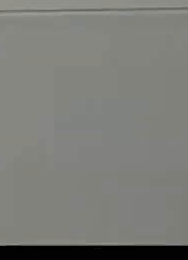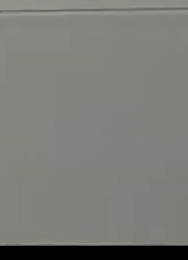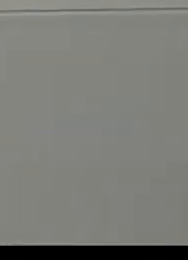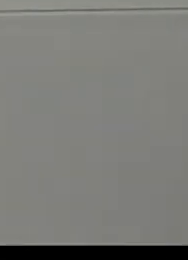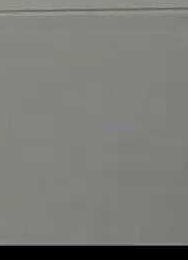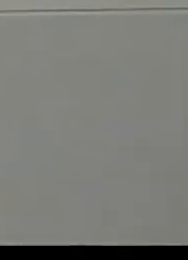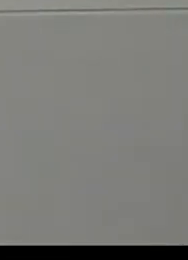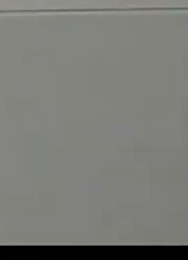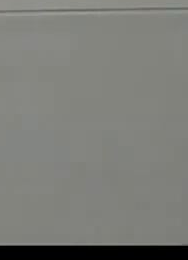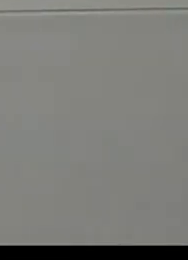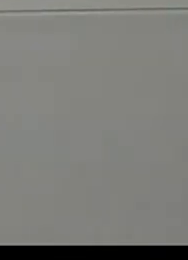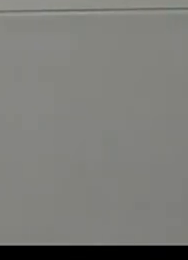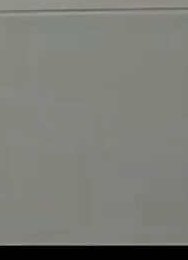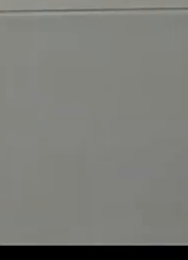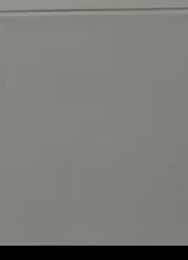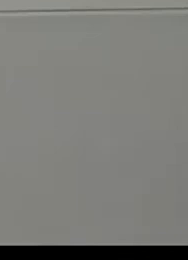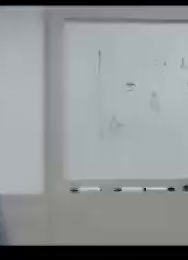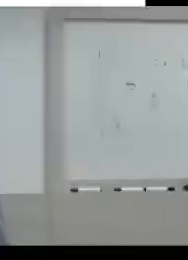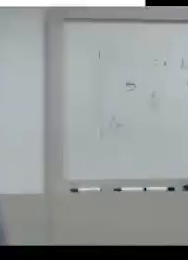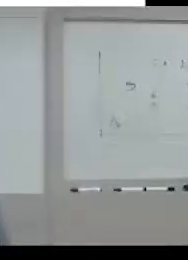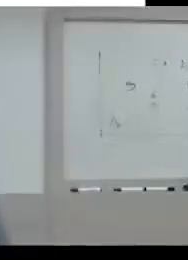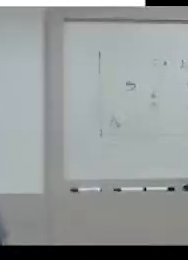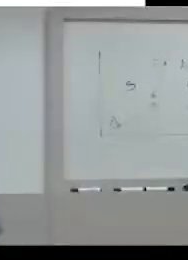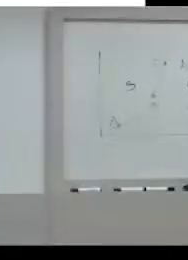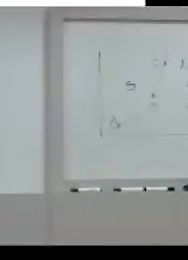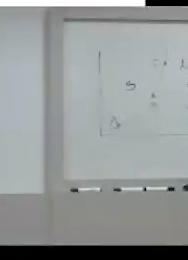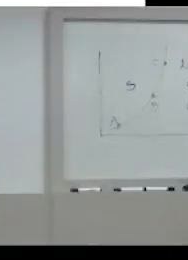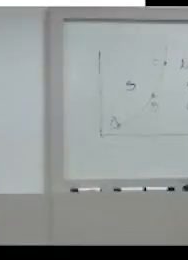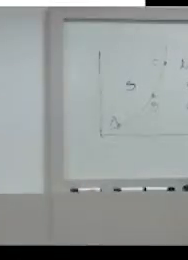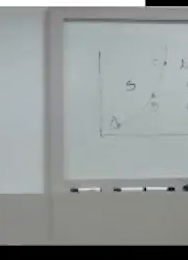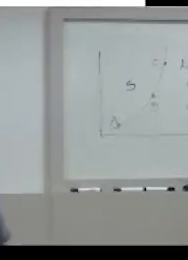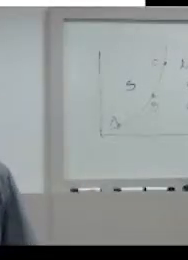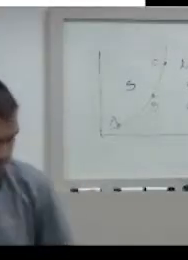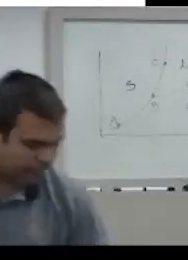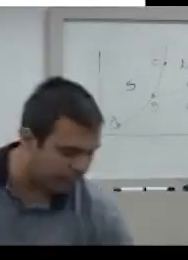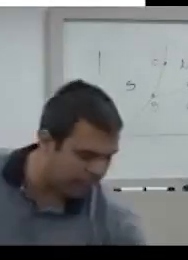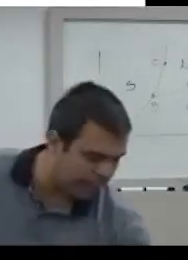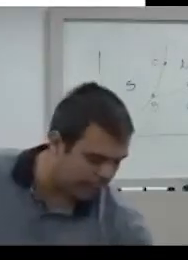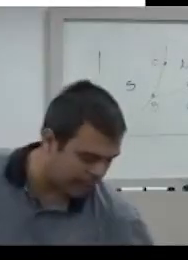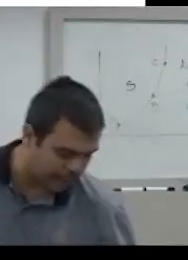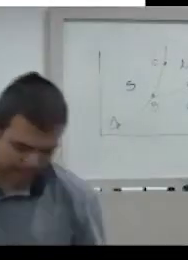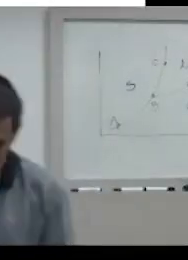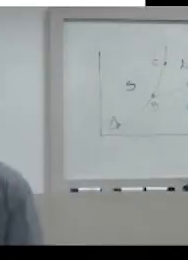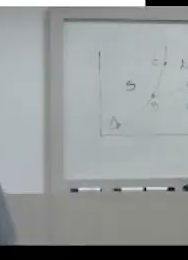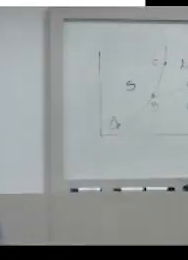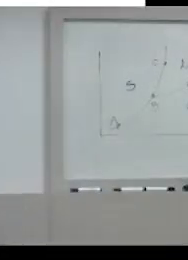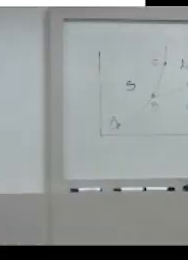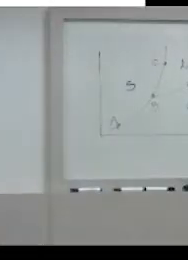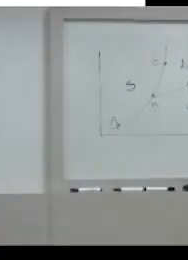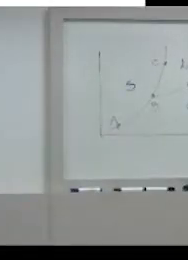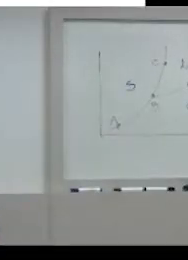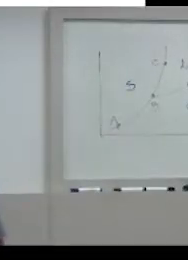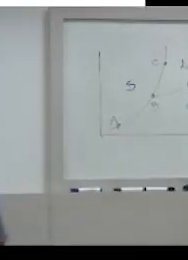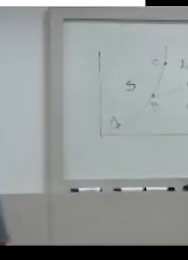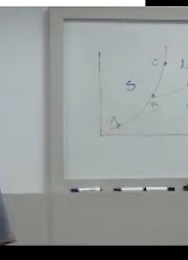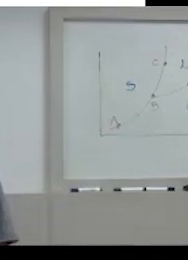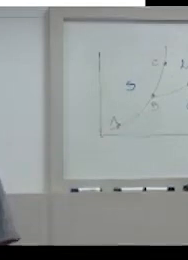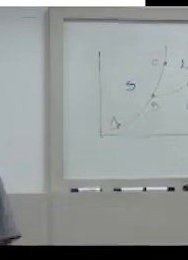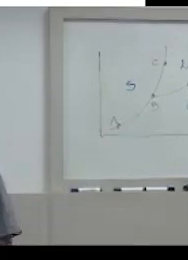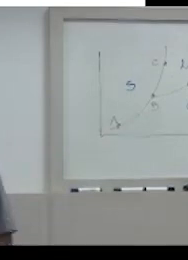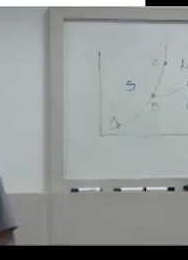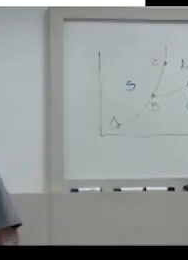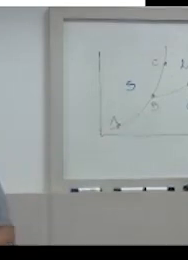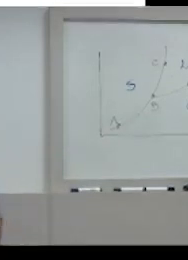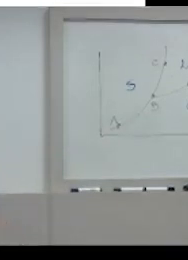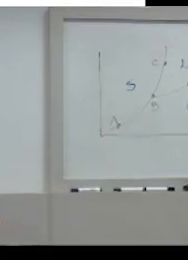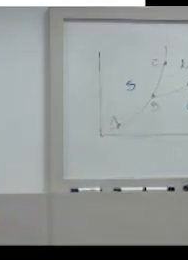Agora vamos voltar lá ao exercício para a gente conseguir fazer a resolução dele, beleza? Então assim, ó, o que ele está querendo definir ali? Esses pontos de abordagem. Então vamos dar uma